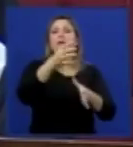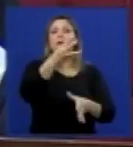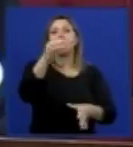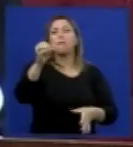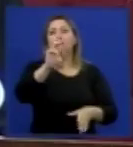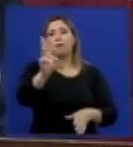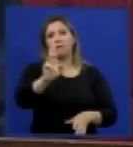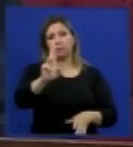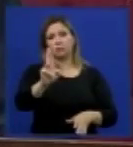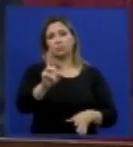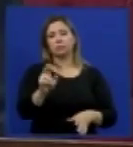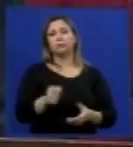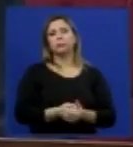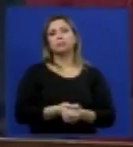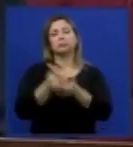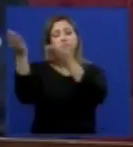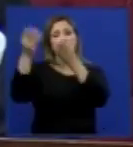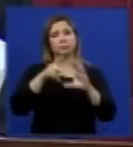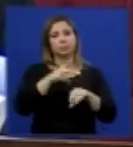importada.